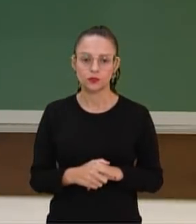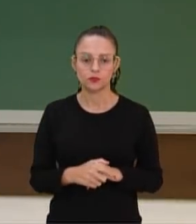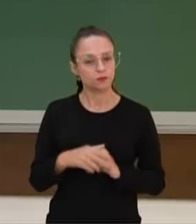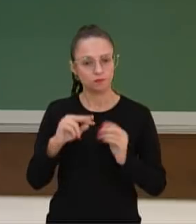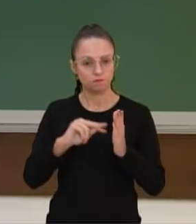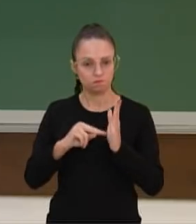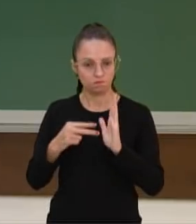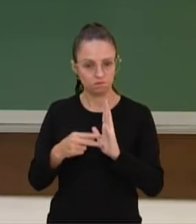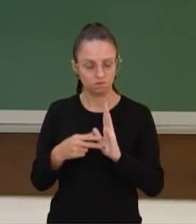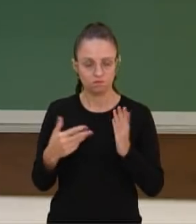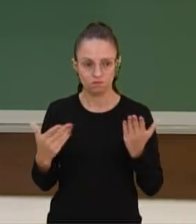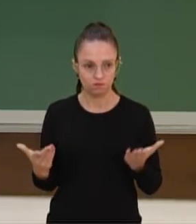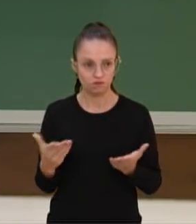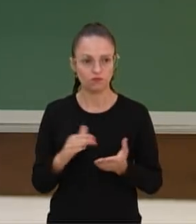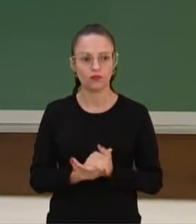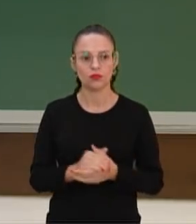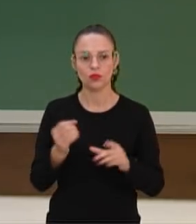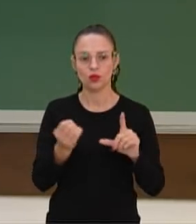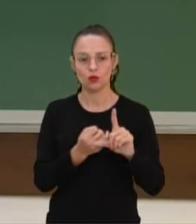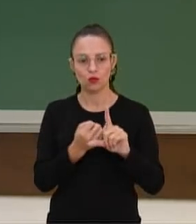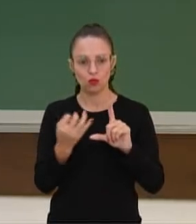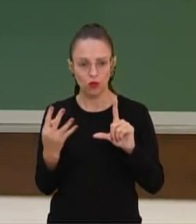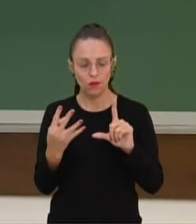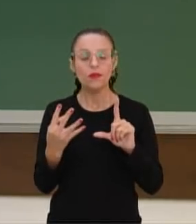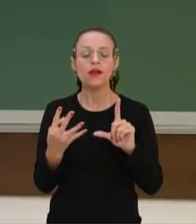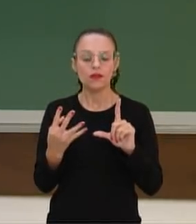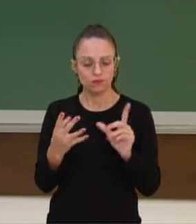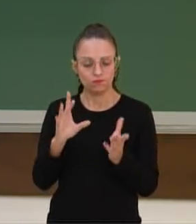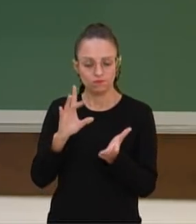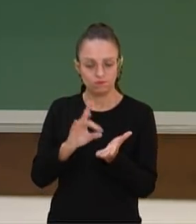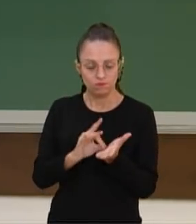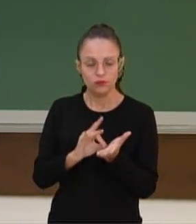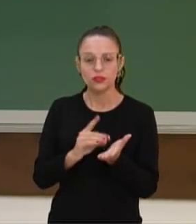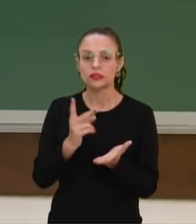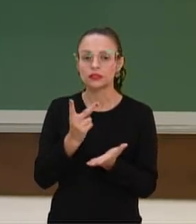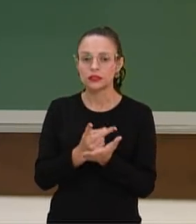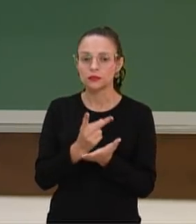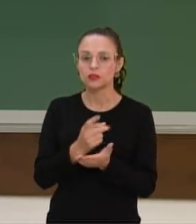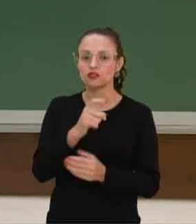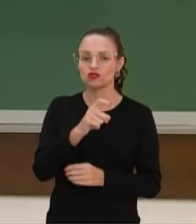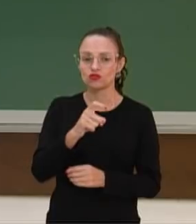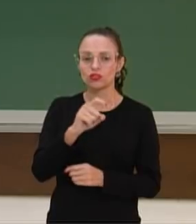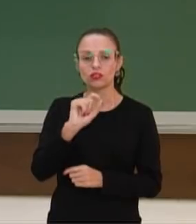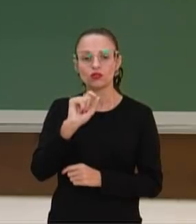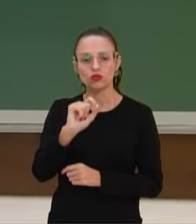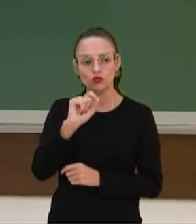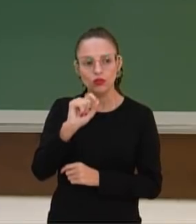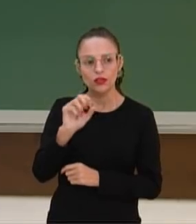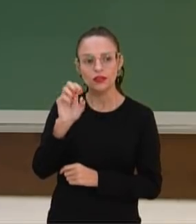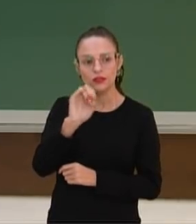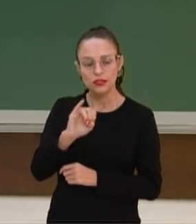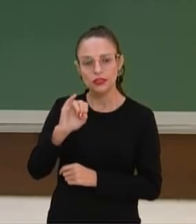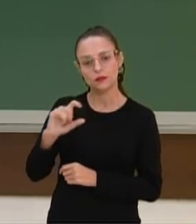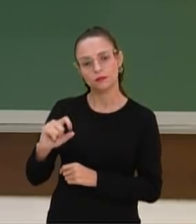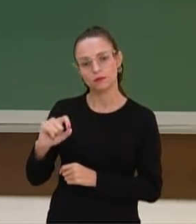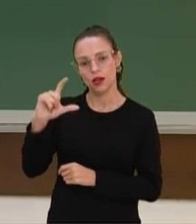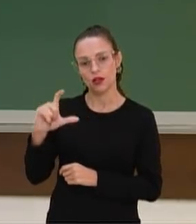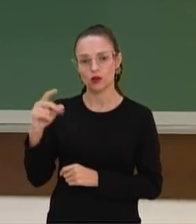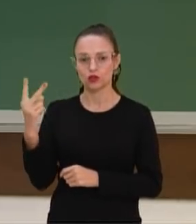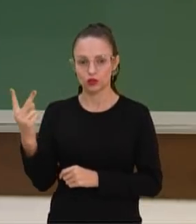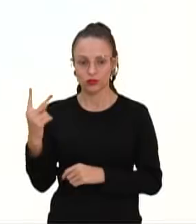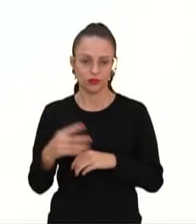seja, esse logaritmo vai existir para todo x real, desde que ele seja maior